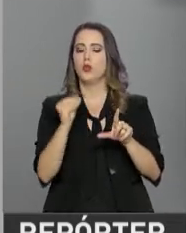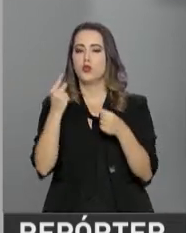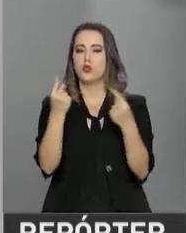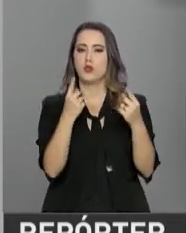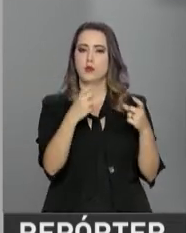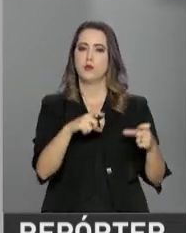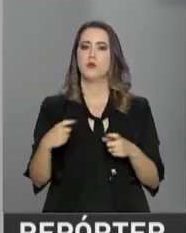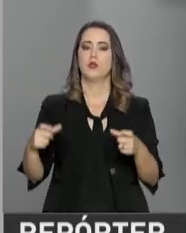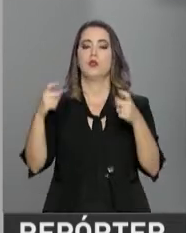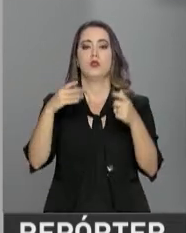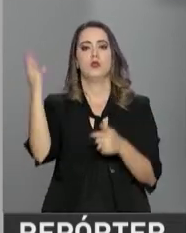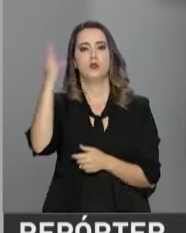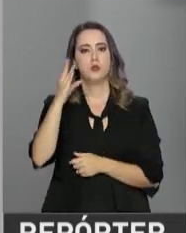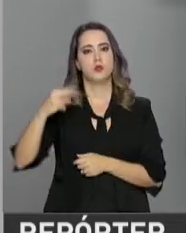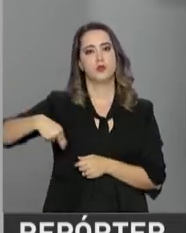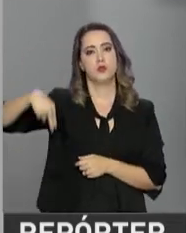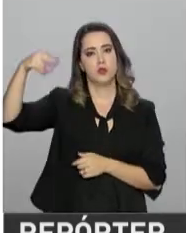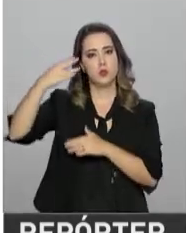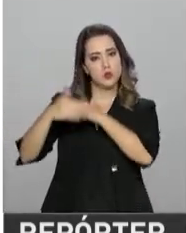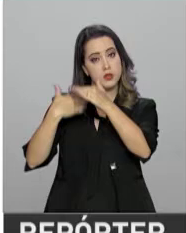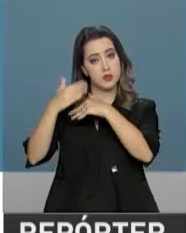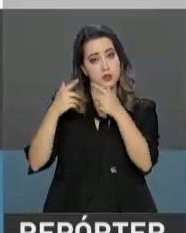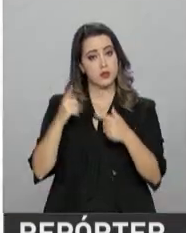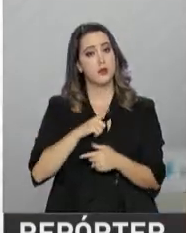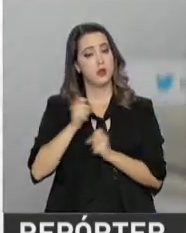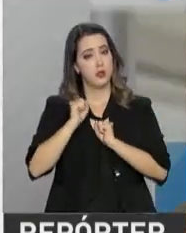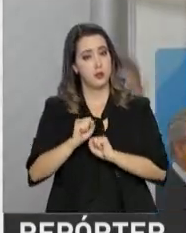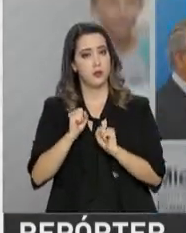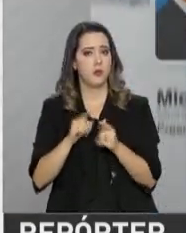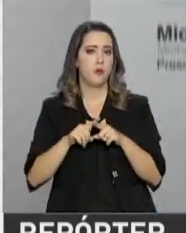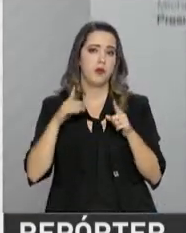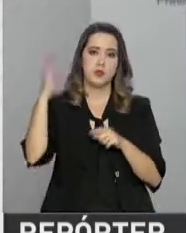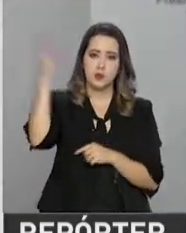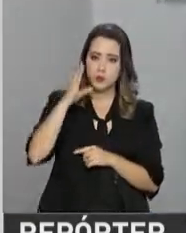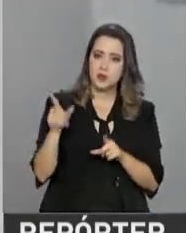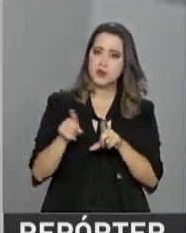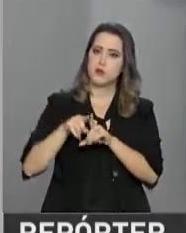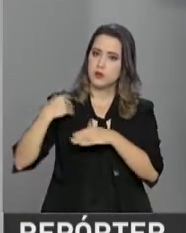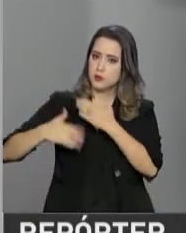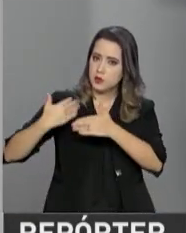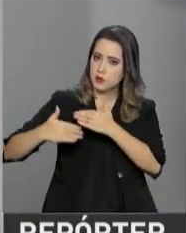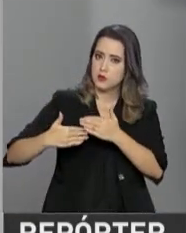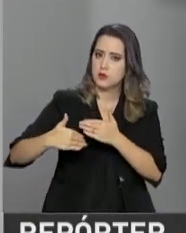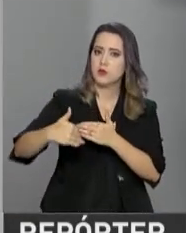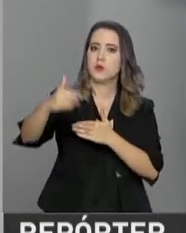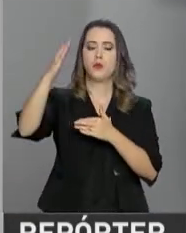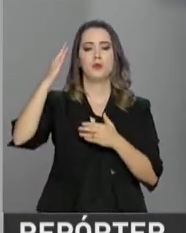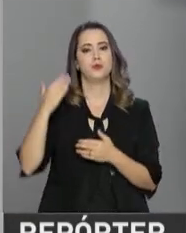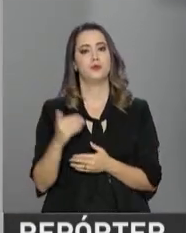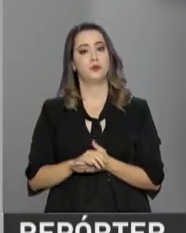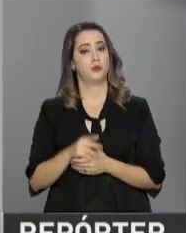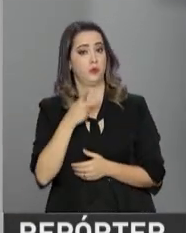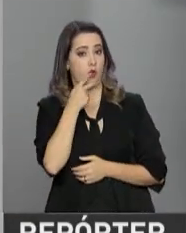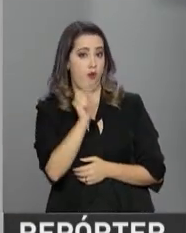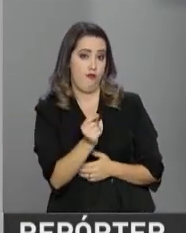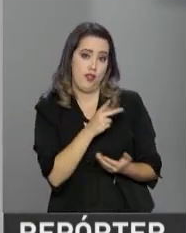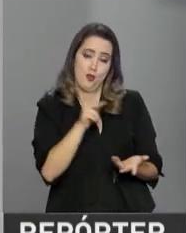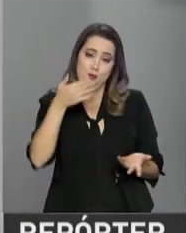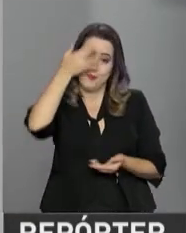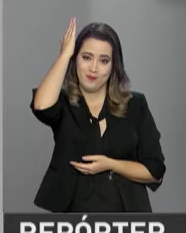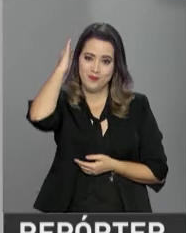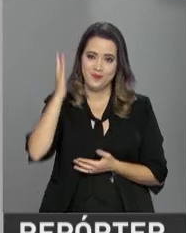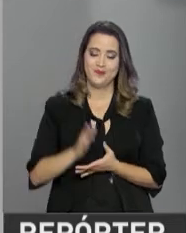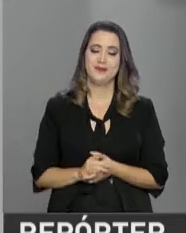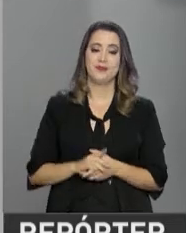o norte cresceu muito por ter espaço para isso mas o brasil todo avançou também e vai avançar ainda mais disse o